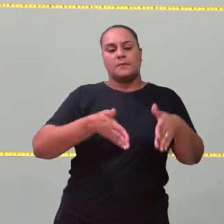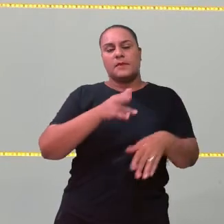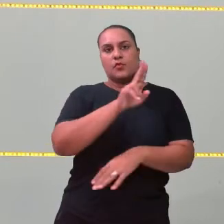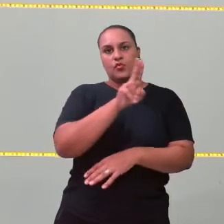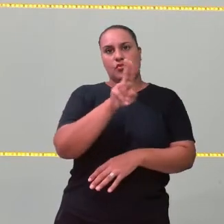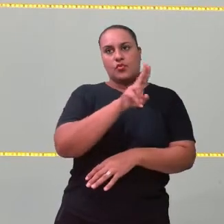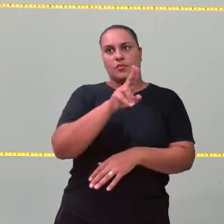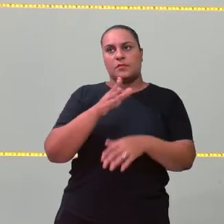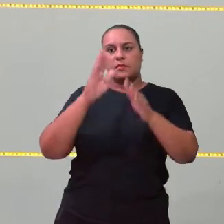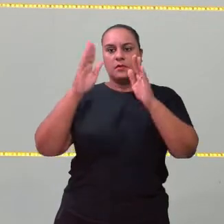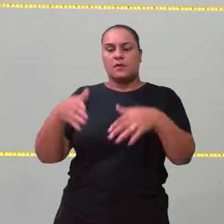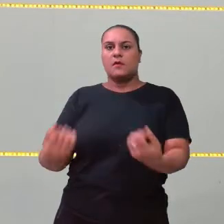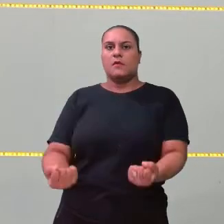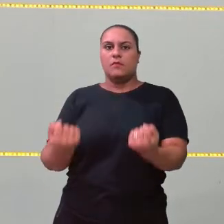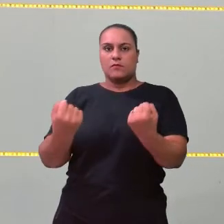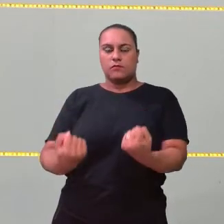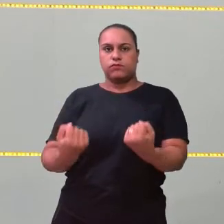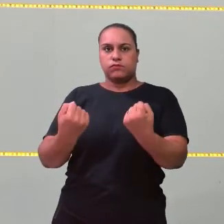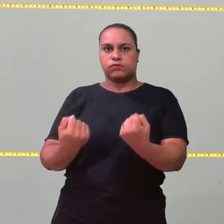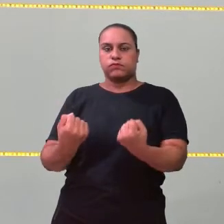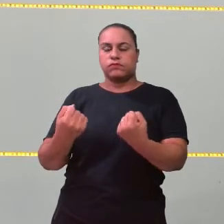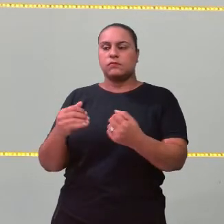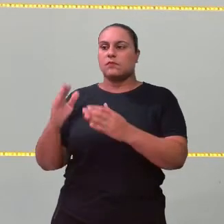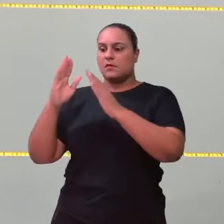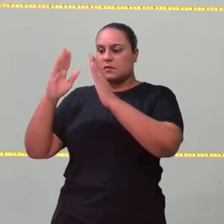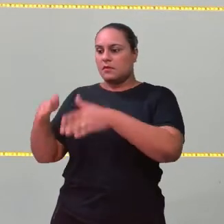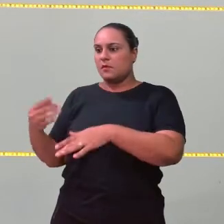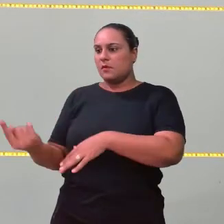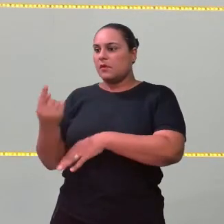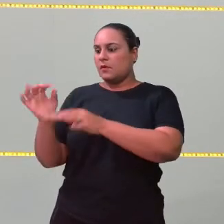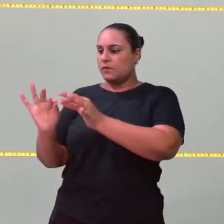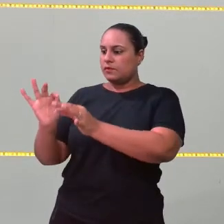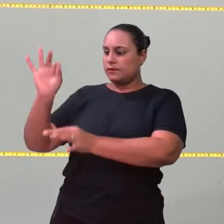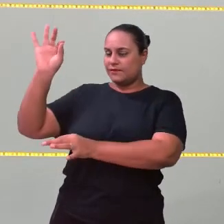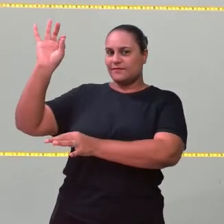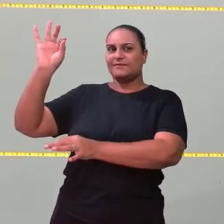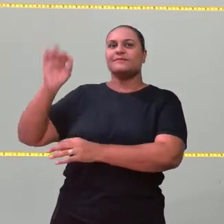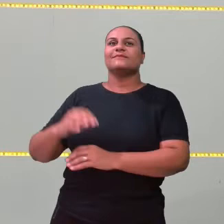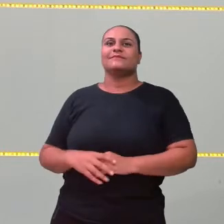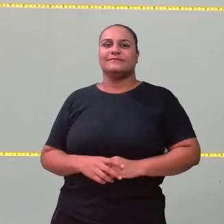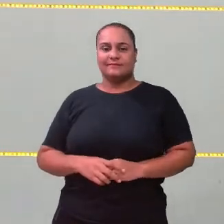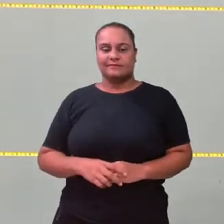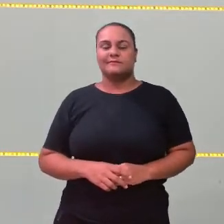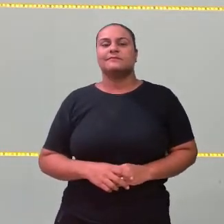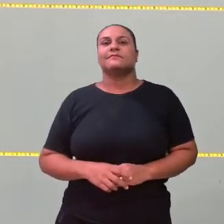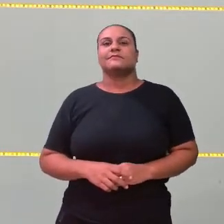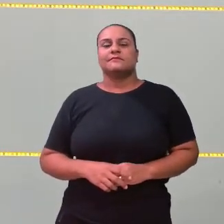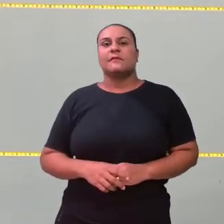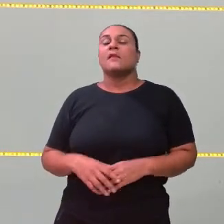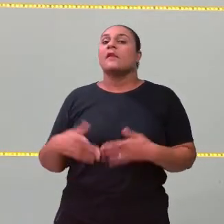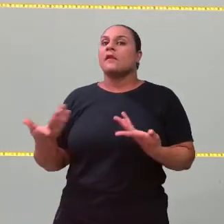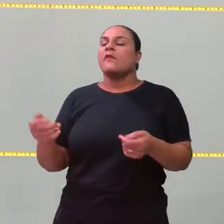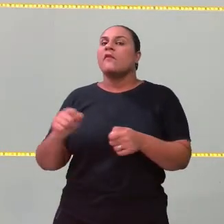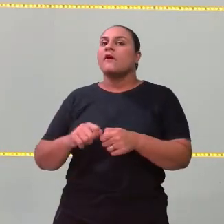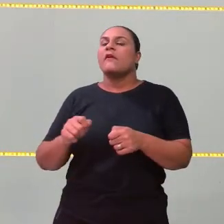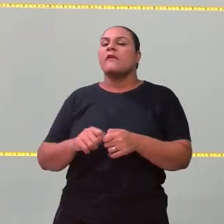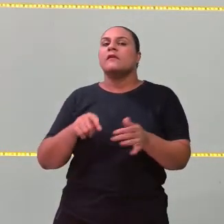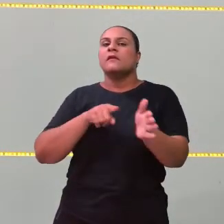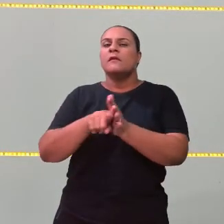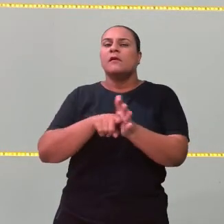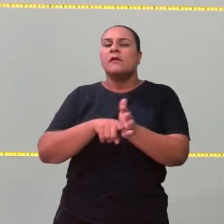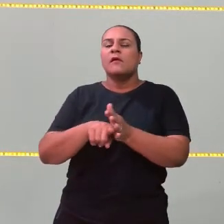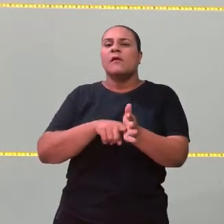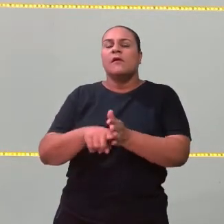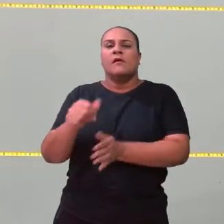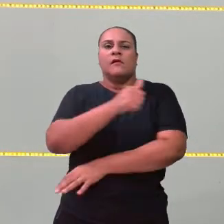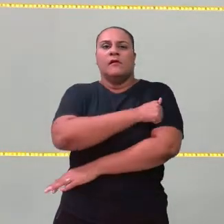nome, a outra com peso e a outra com a altura. Foi feita uma pesquisa com os alunos